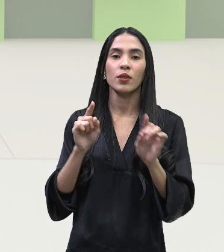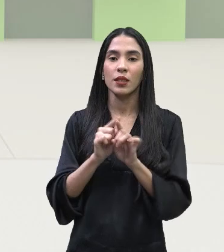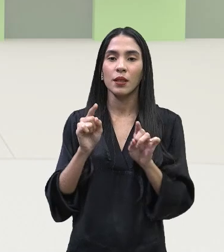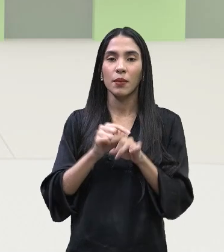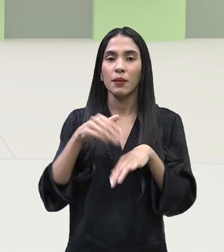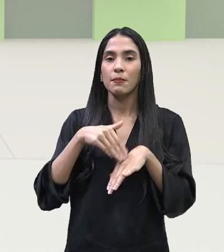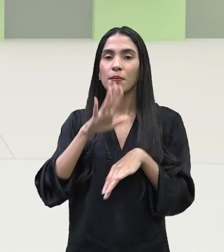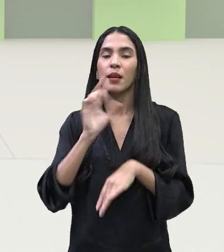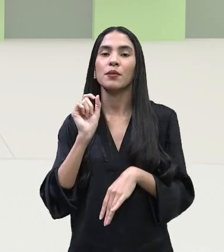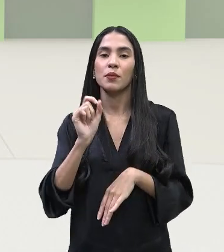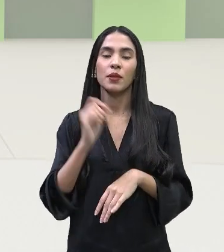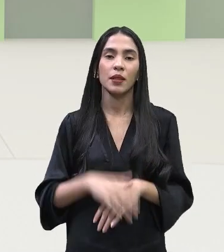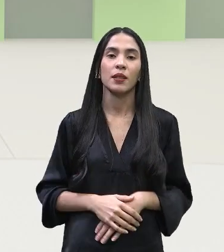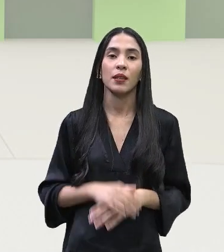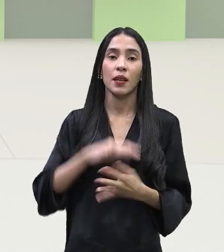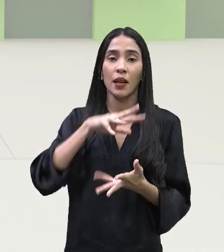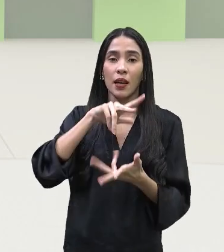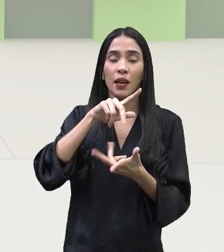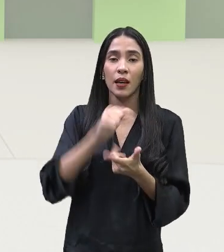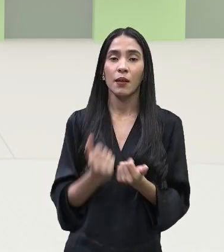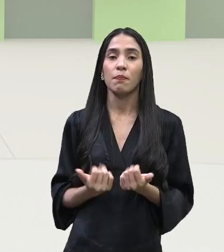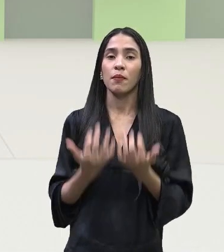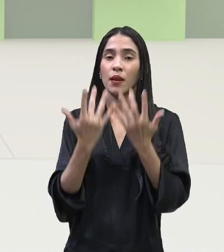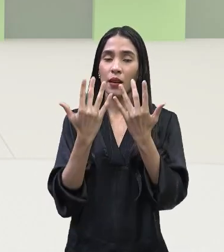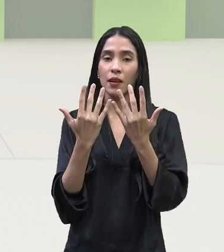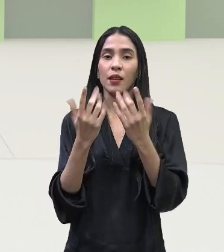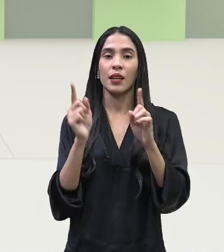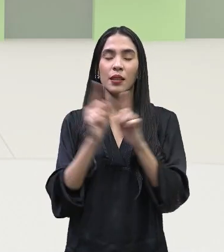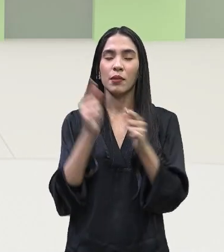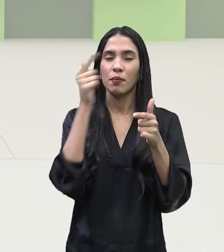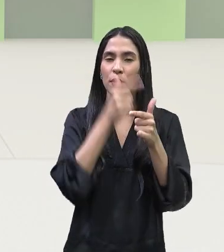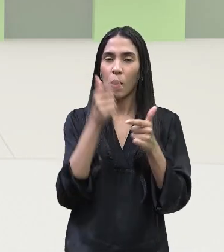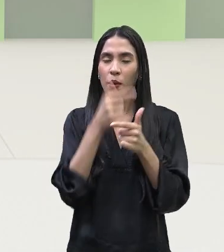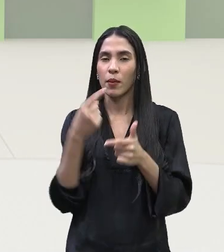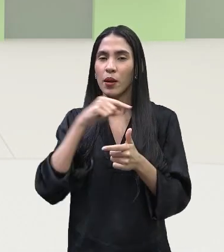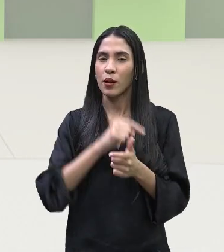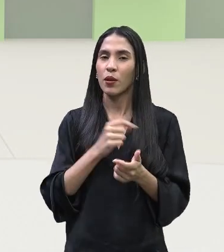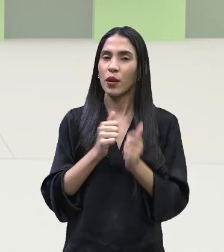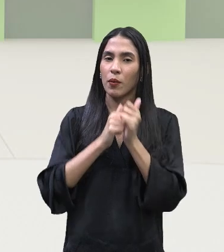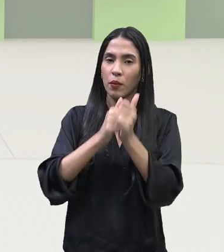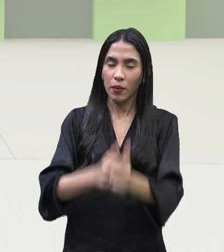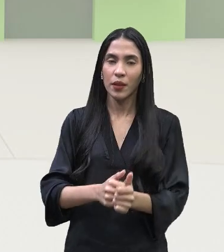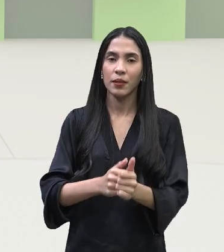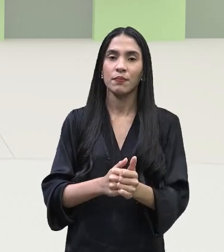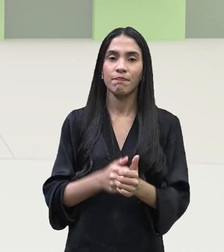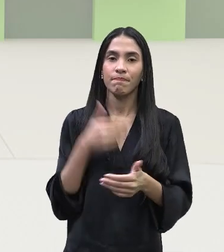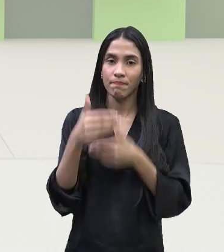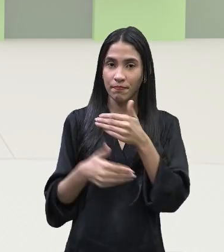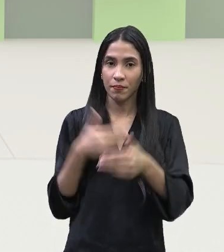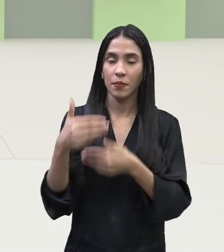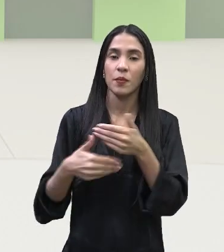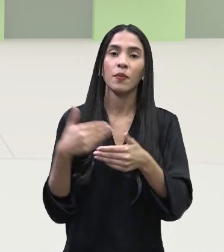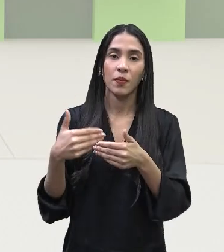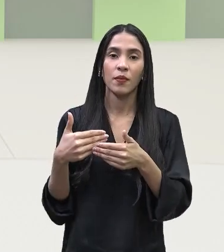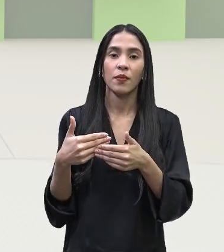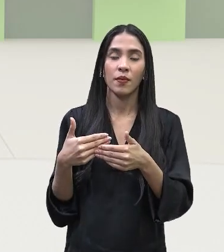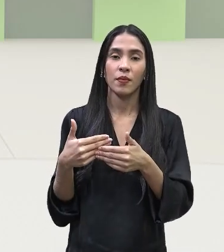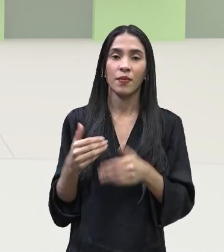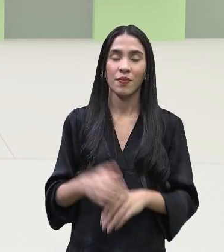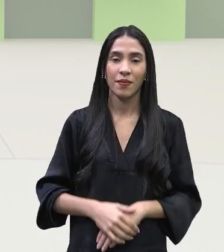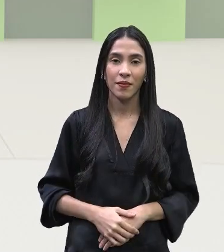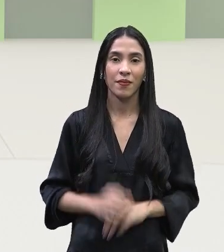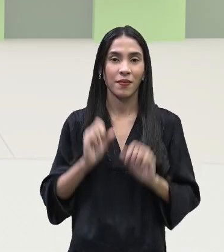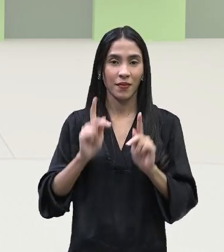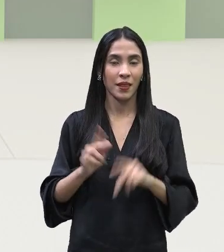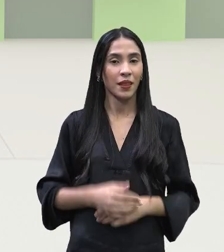ainda mais, né, o aquecimento global e todos esses impactos que a gente tem visto no decorrer, né, da nossa jornada,